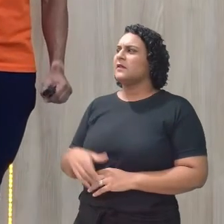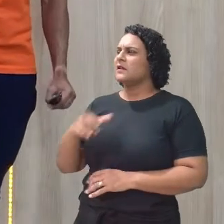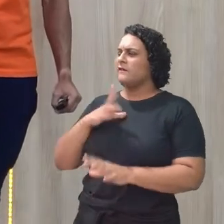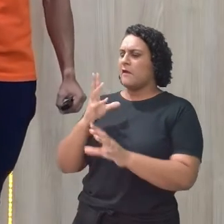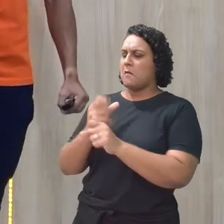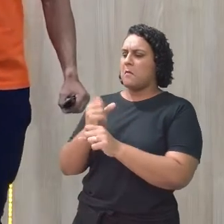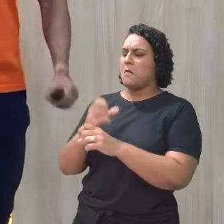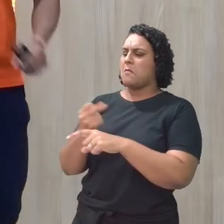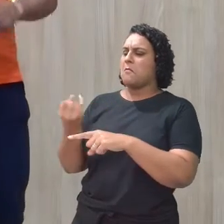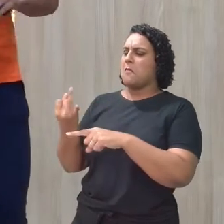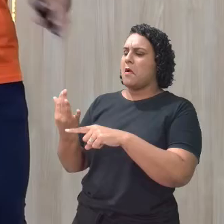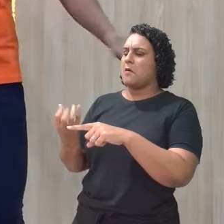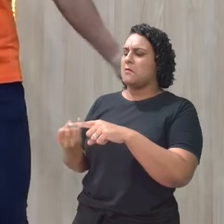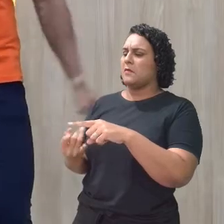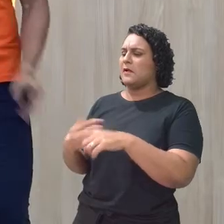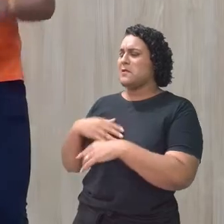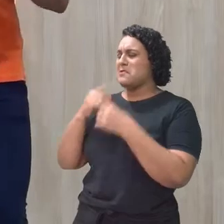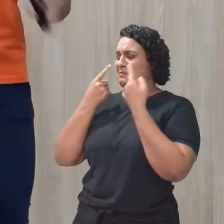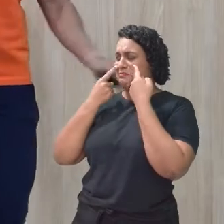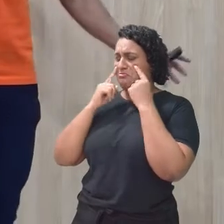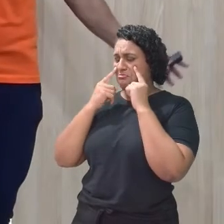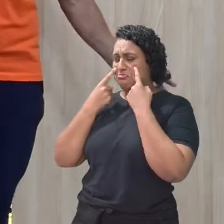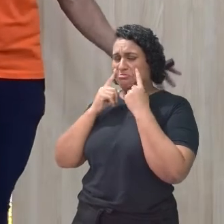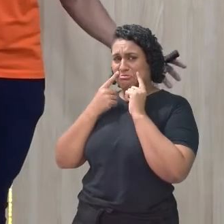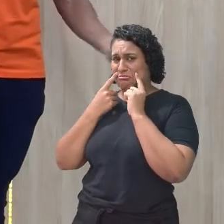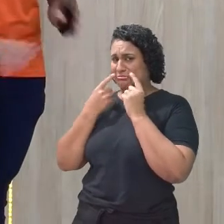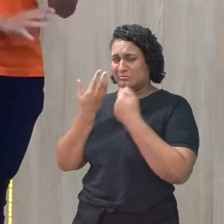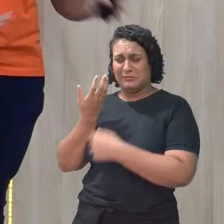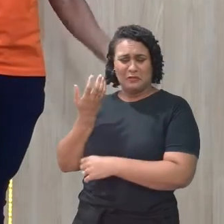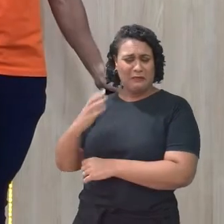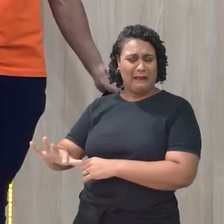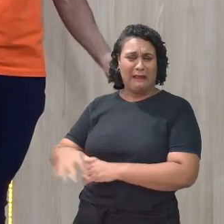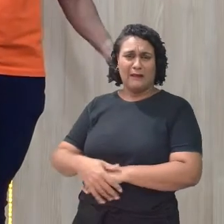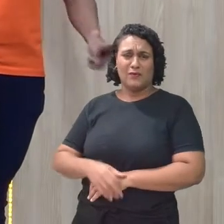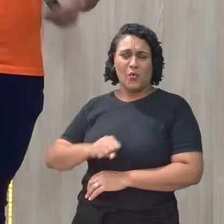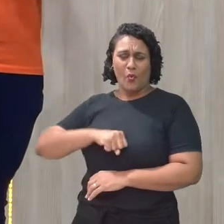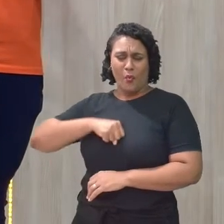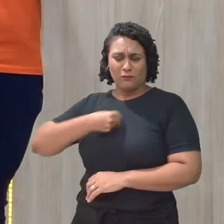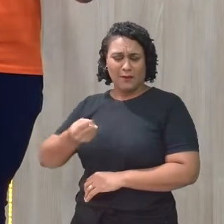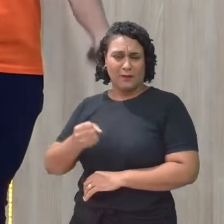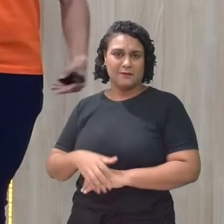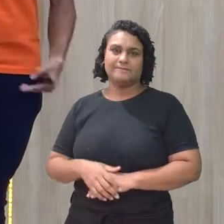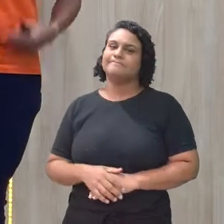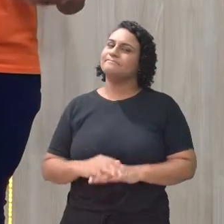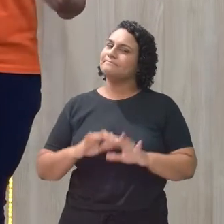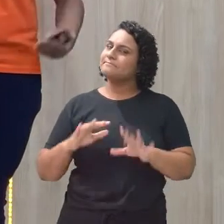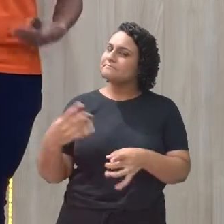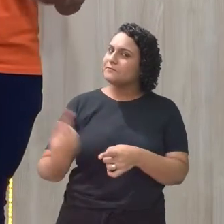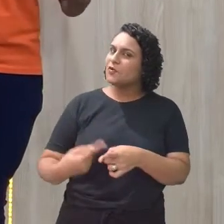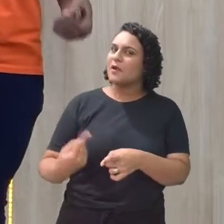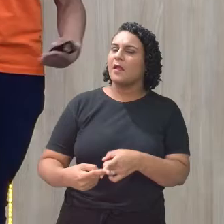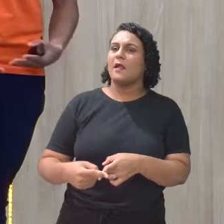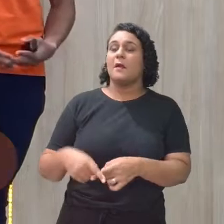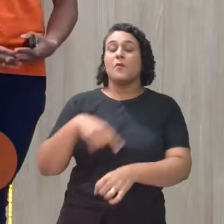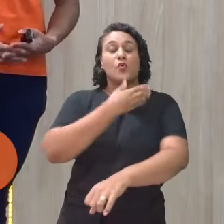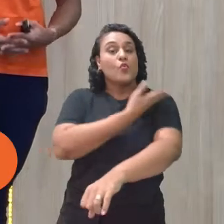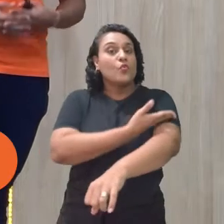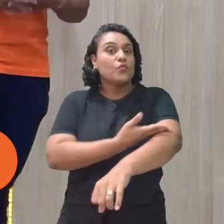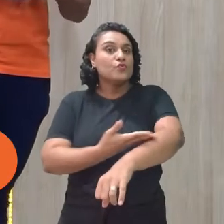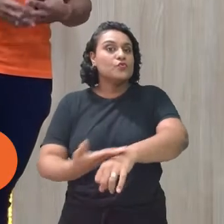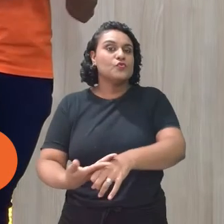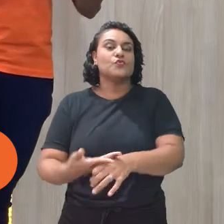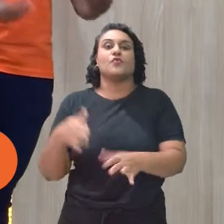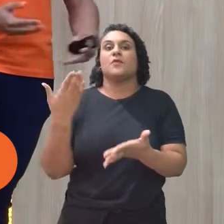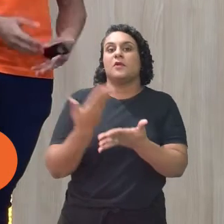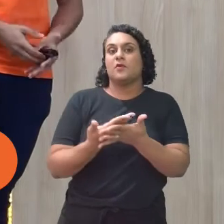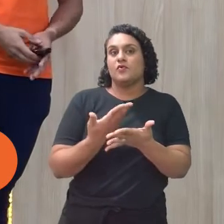uma fração, ele chora logo. Ah, fração? Não, eu odeio fração. Por quê? Porque não é habituado a trabalhar